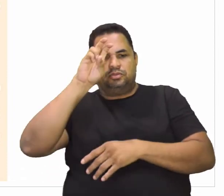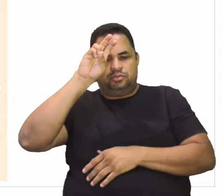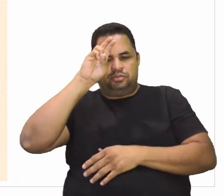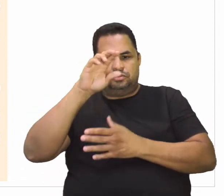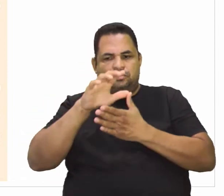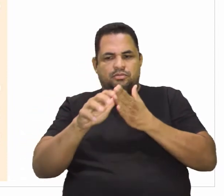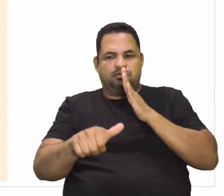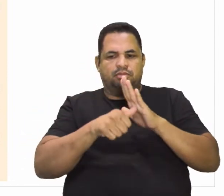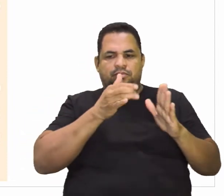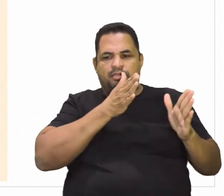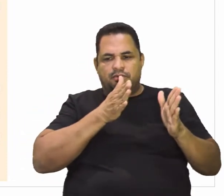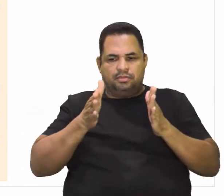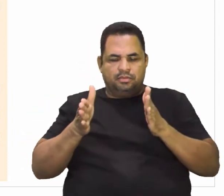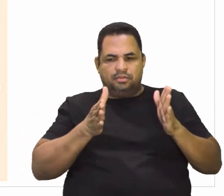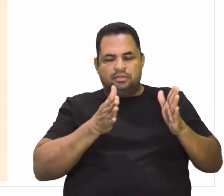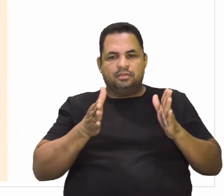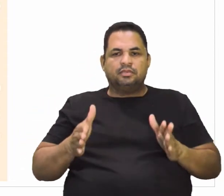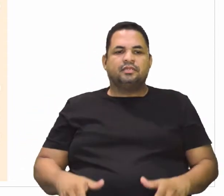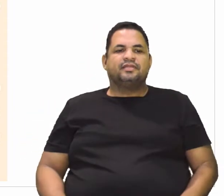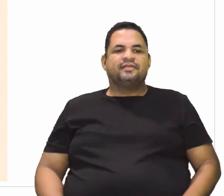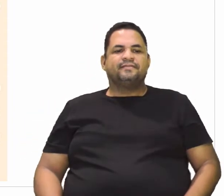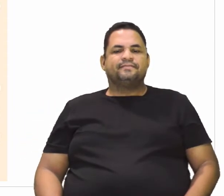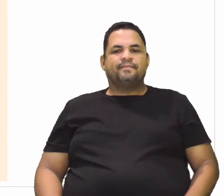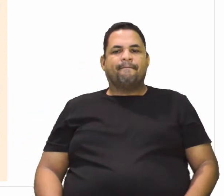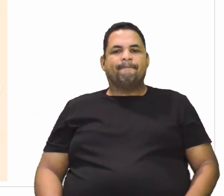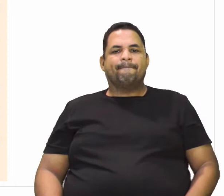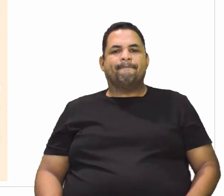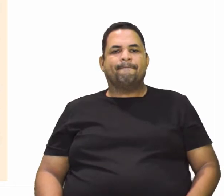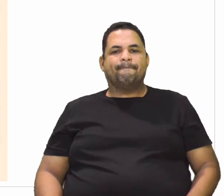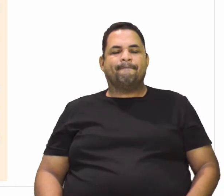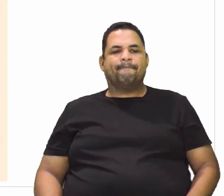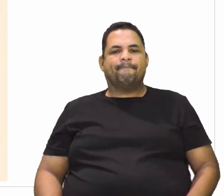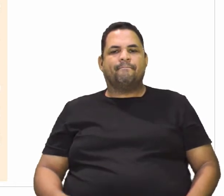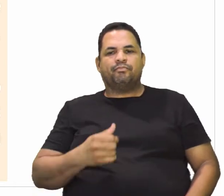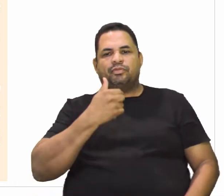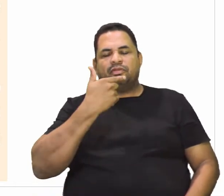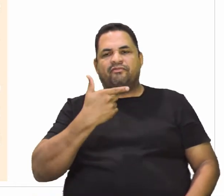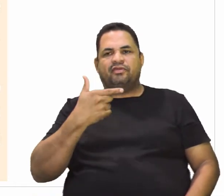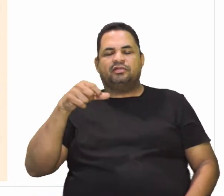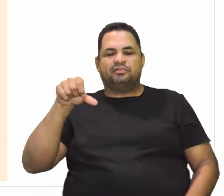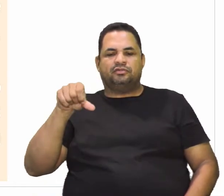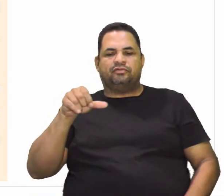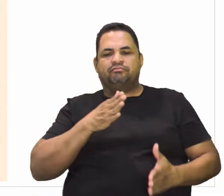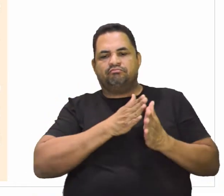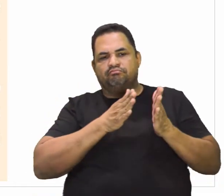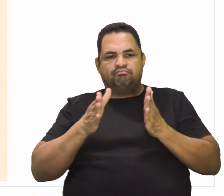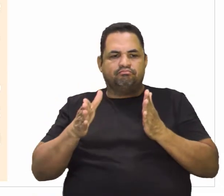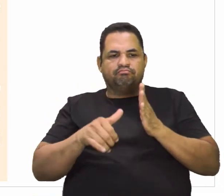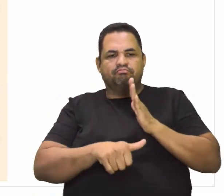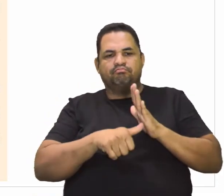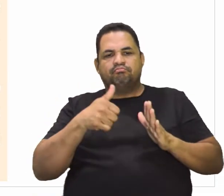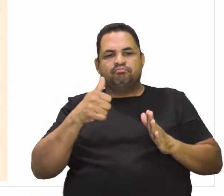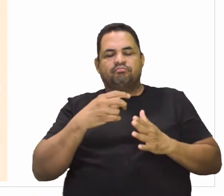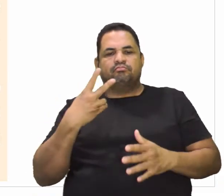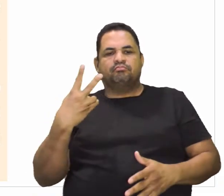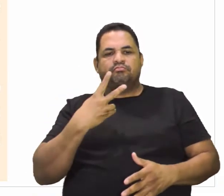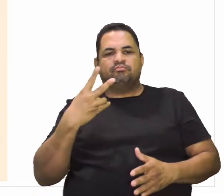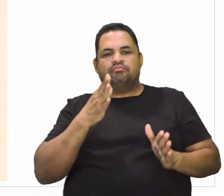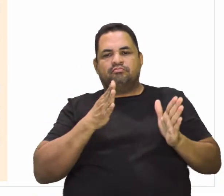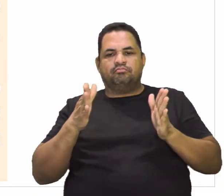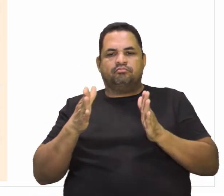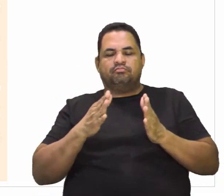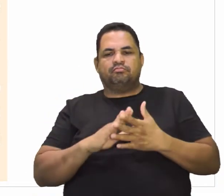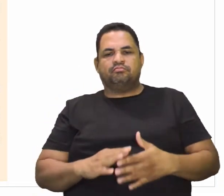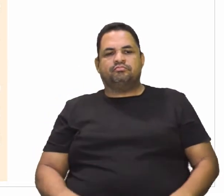primeira fase, que vai durar aí 29 anos da primeira fase. A segunda